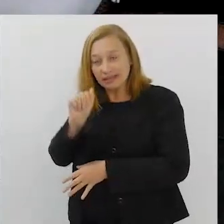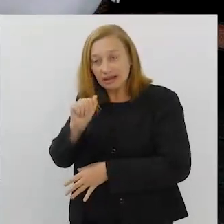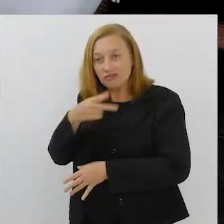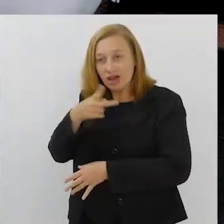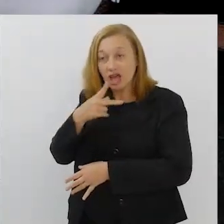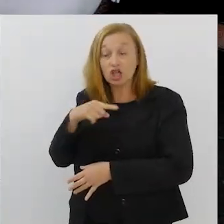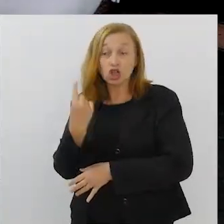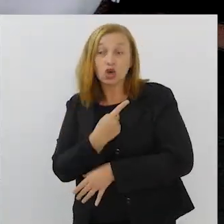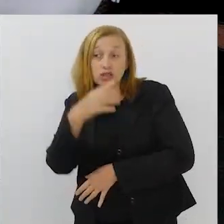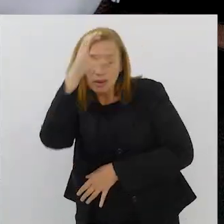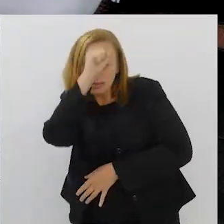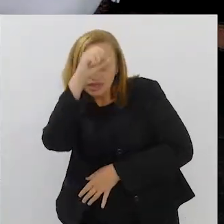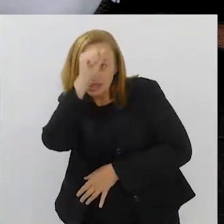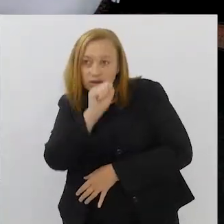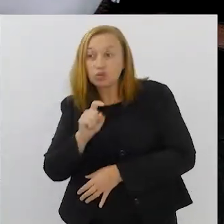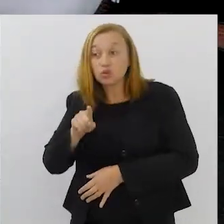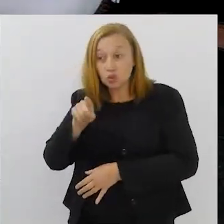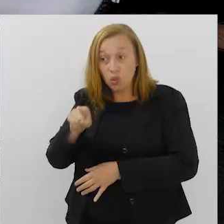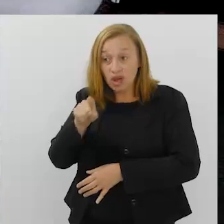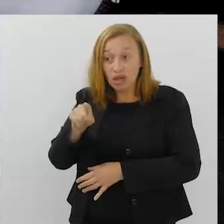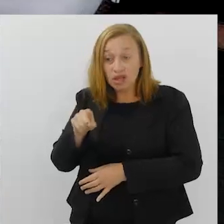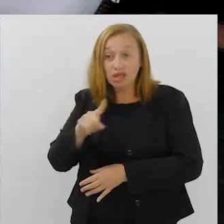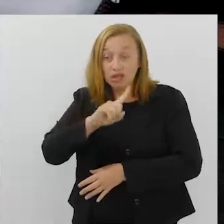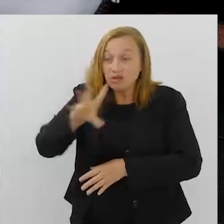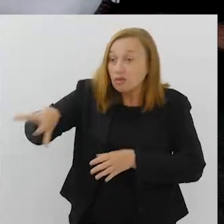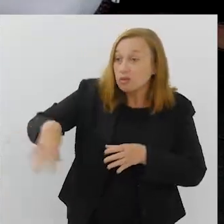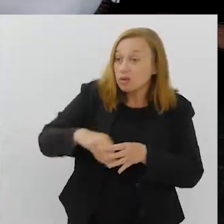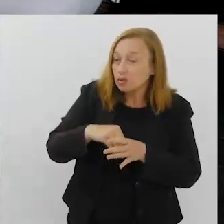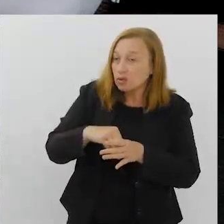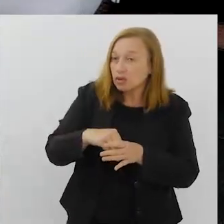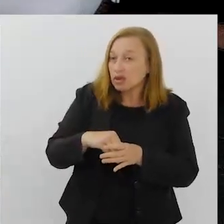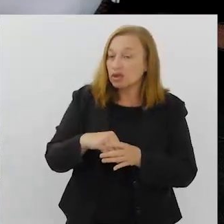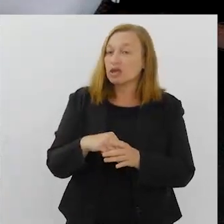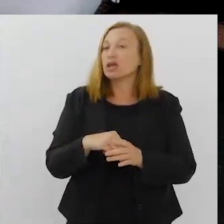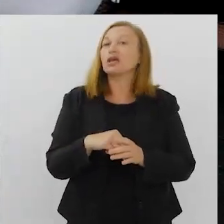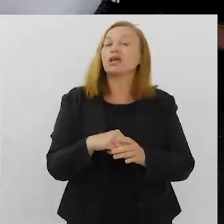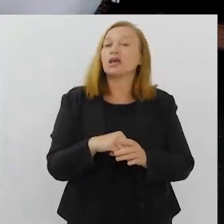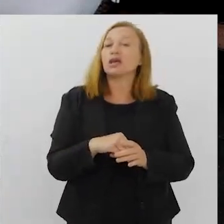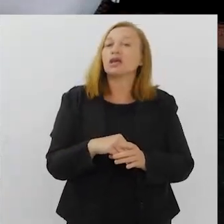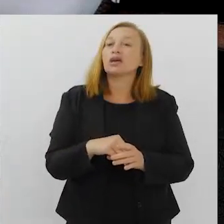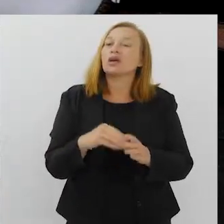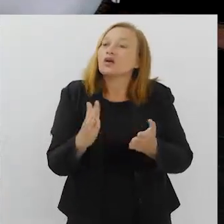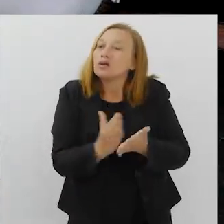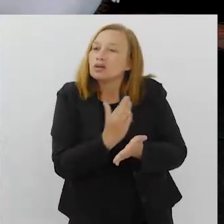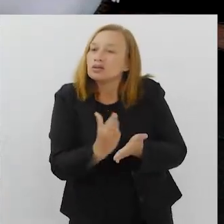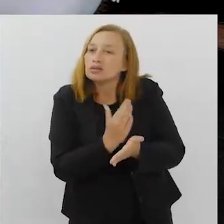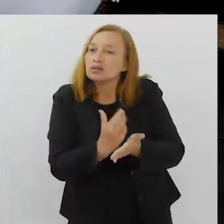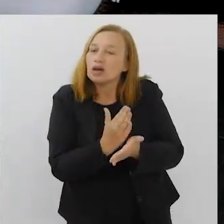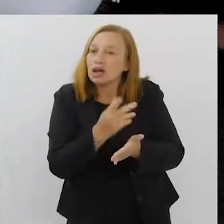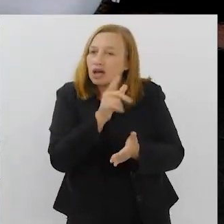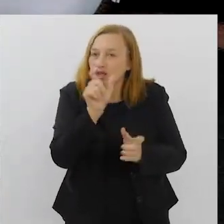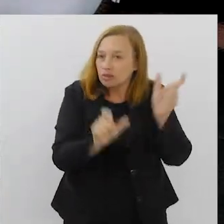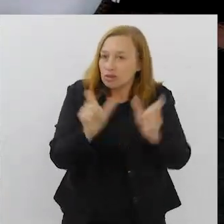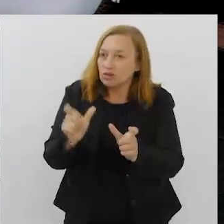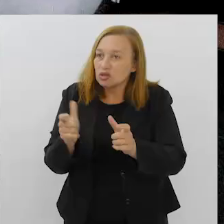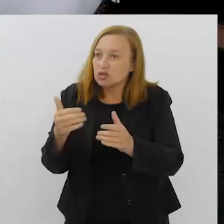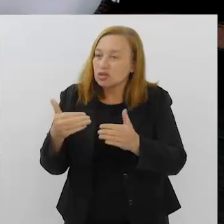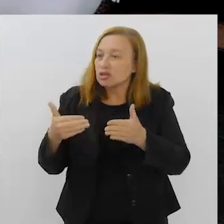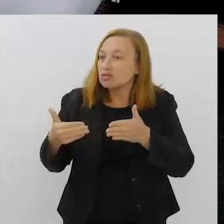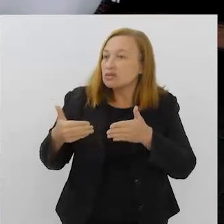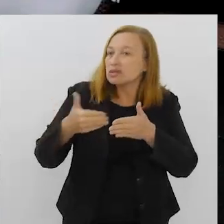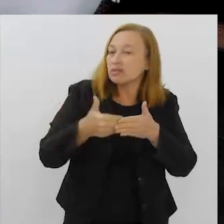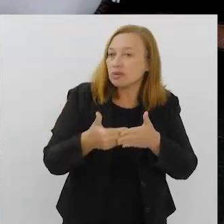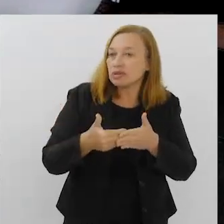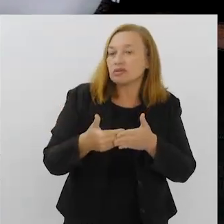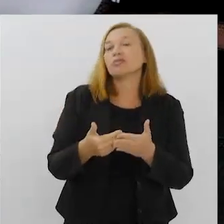não, peraí, então olha aqui, nós aprendemos com eles e vamos implementar aqui uma cartilha para as pessoas que ainda estão a caminho.